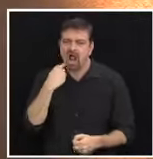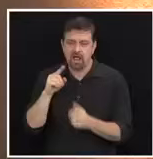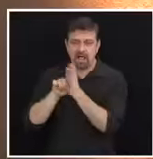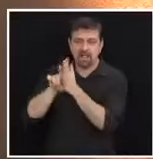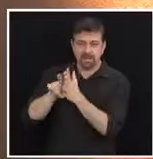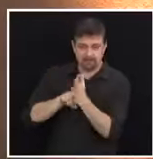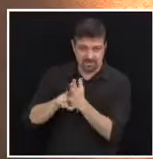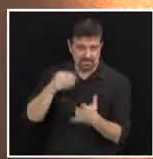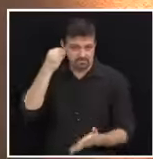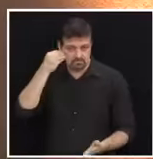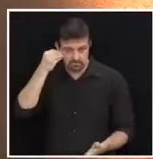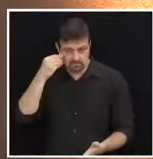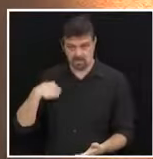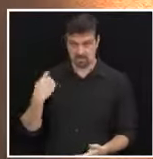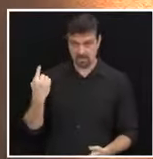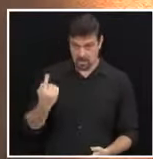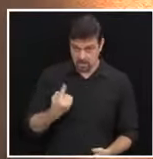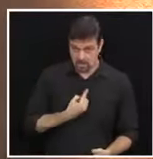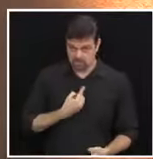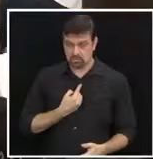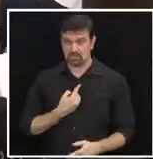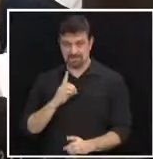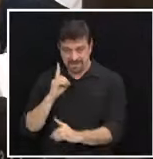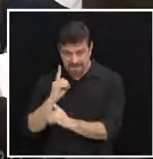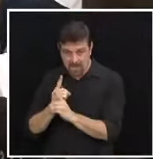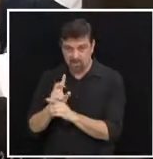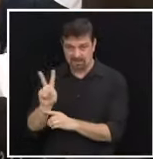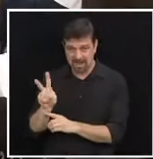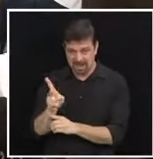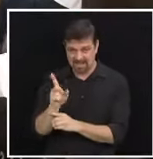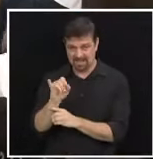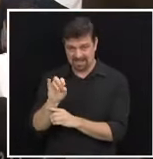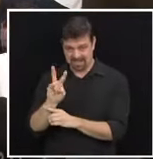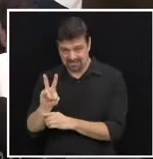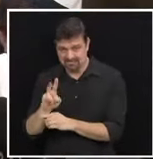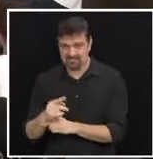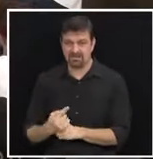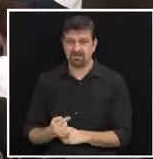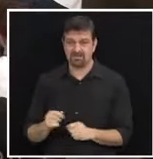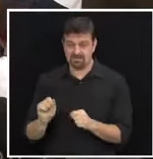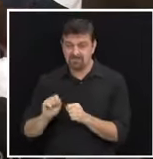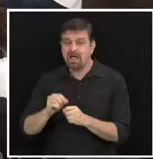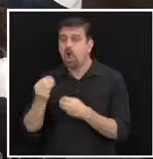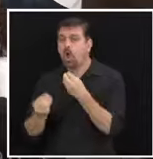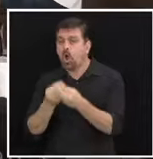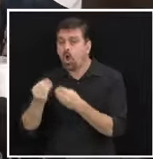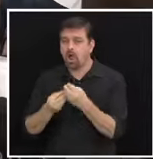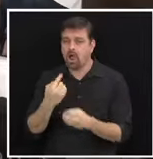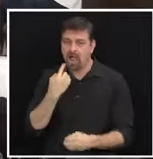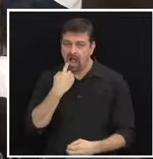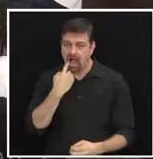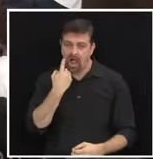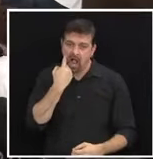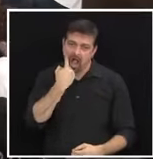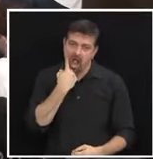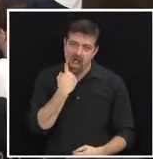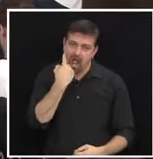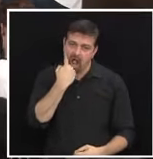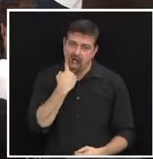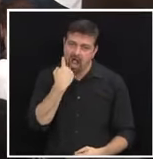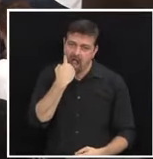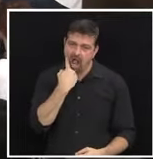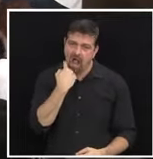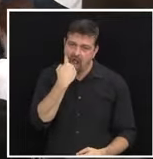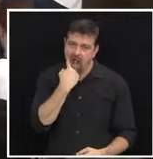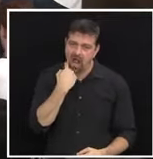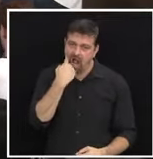no nosso fluido oral, fluido oral é um pouco diferente de saliva. É um fluido da boca, mas não é exclusivamente a saliva.